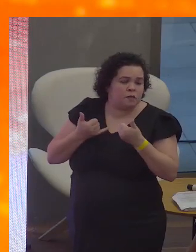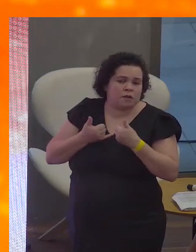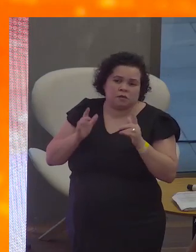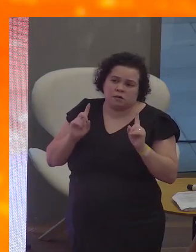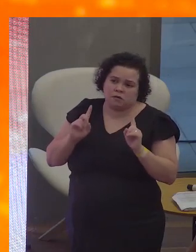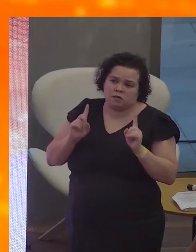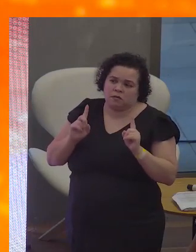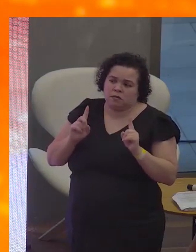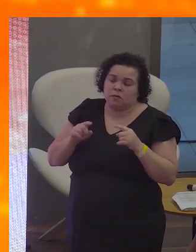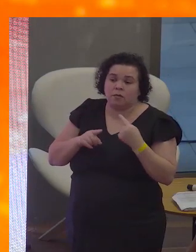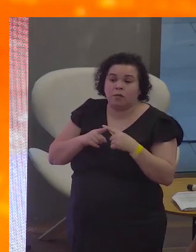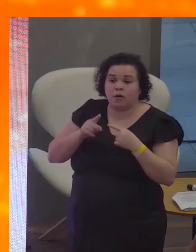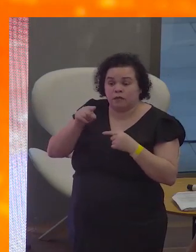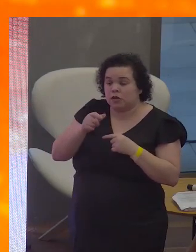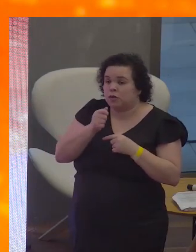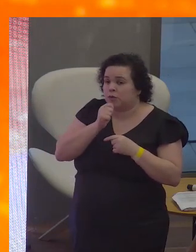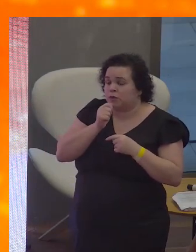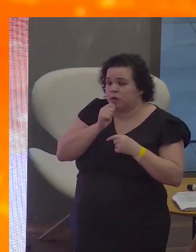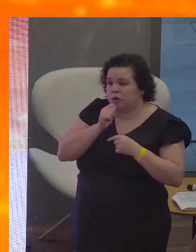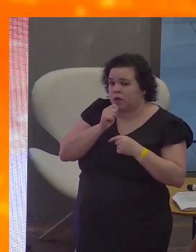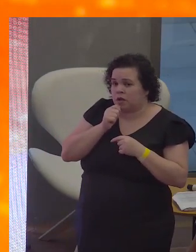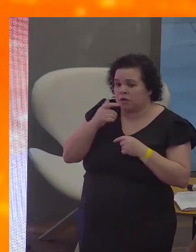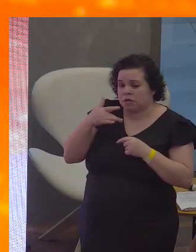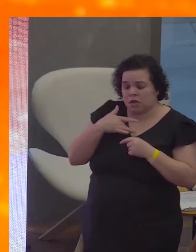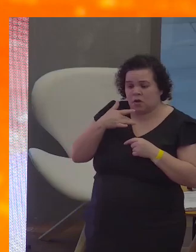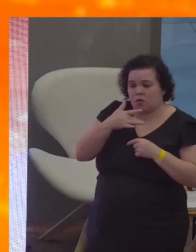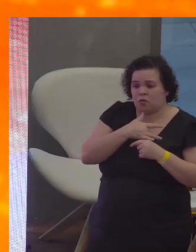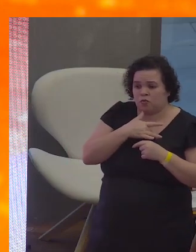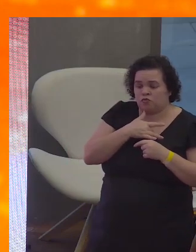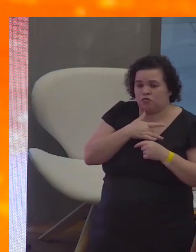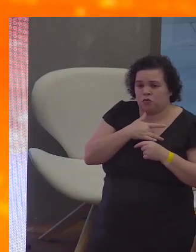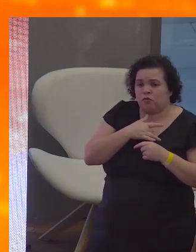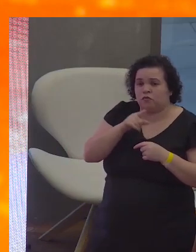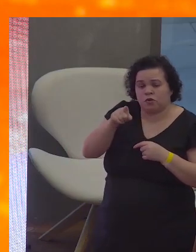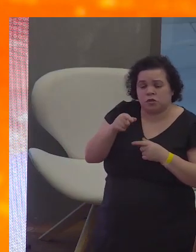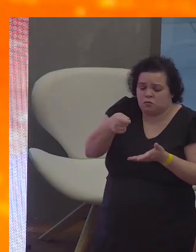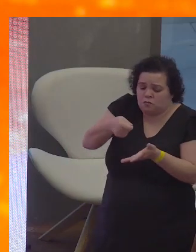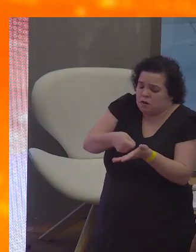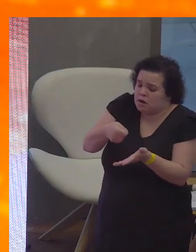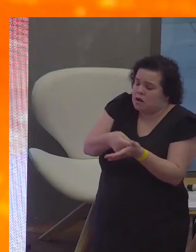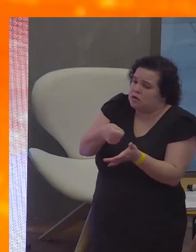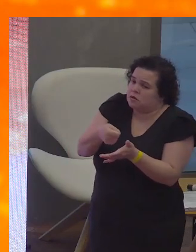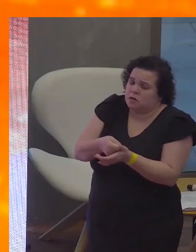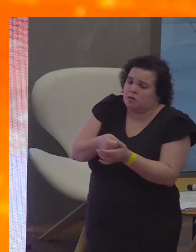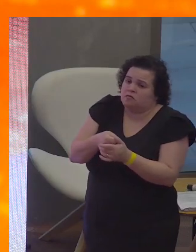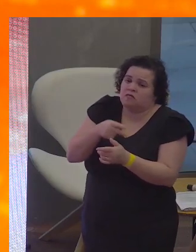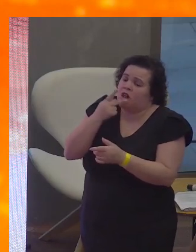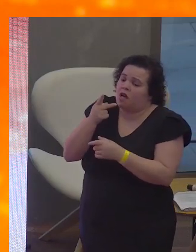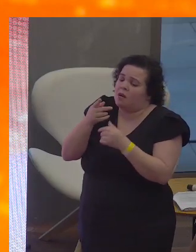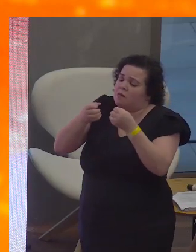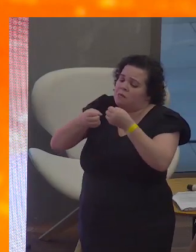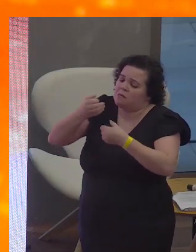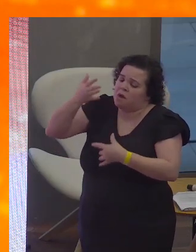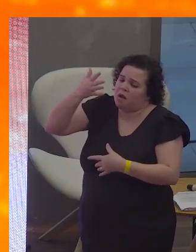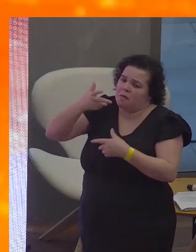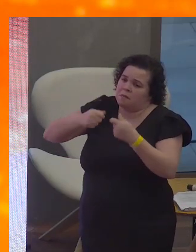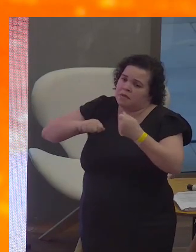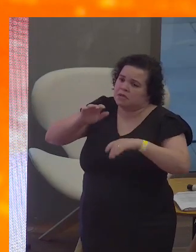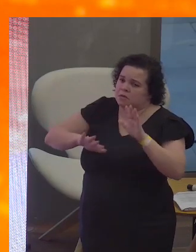Porque, como você não tem alegação em saúde, você também não tem a obrigatoriedade de informar esses cuidados.